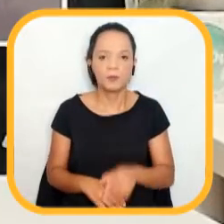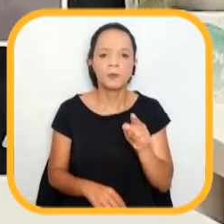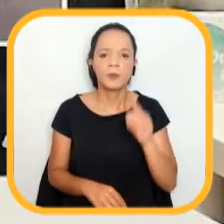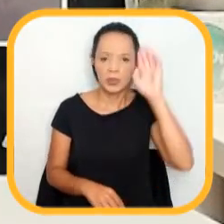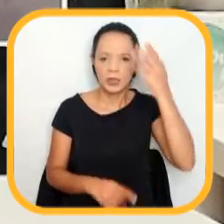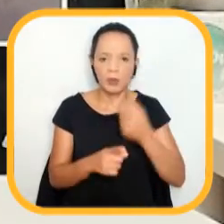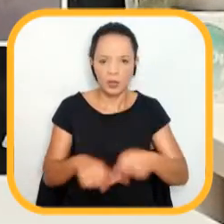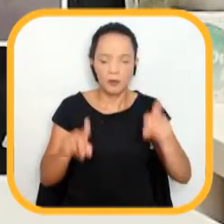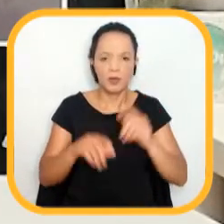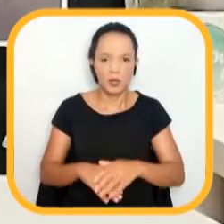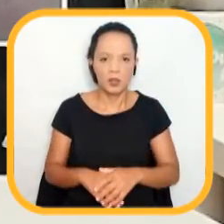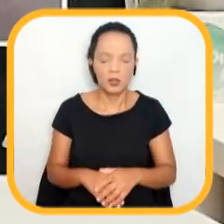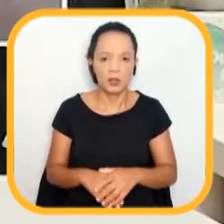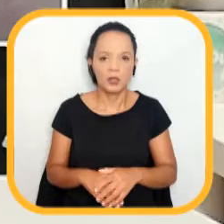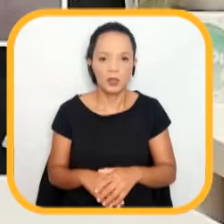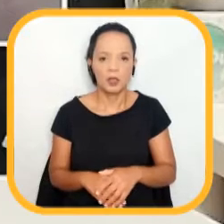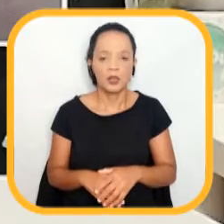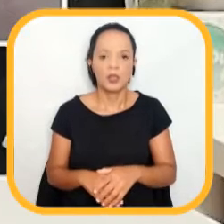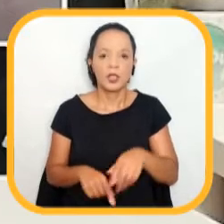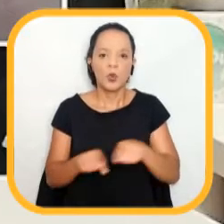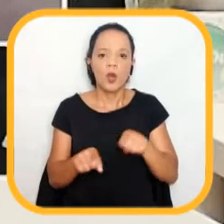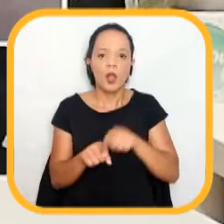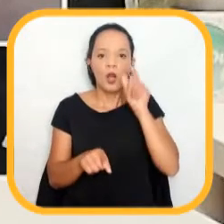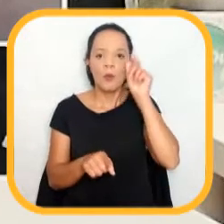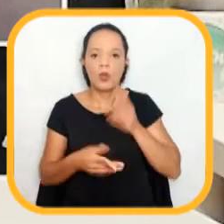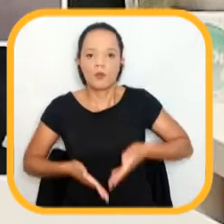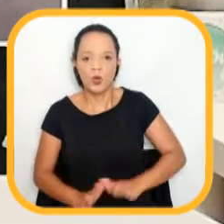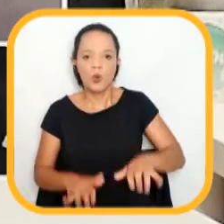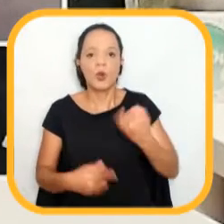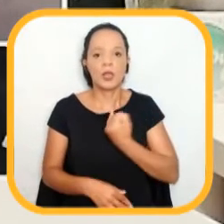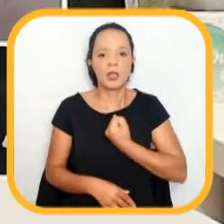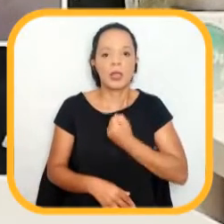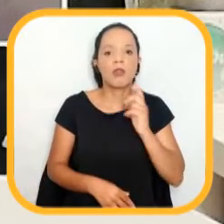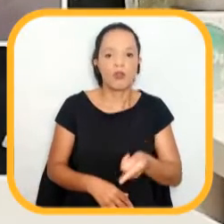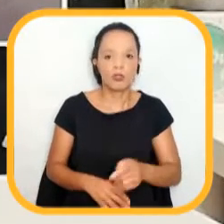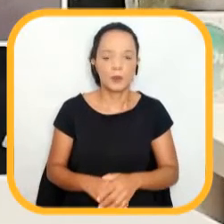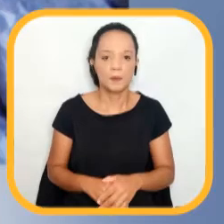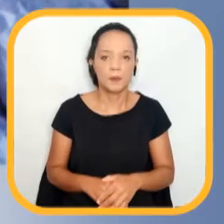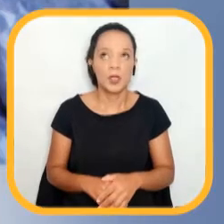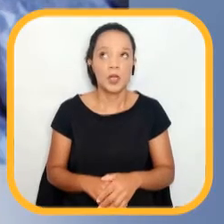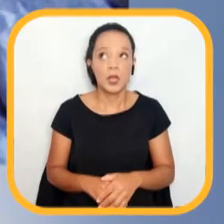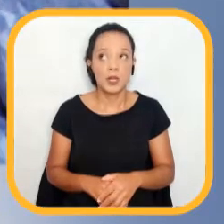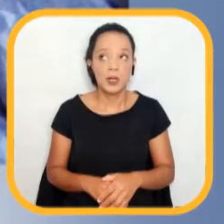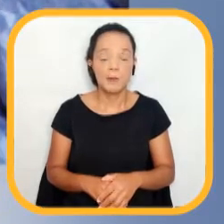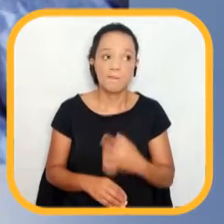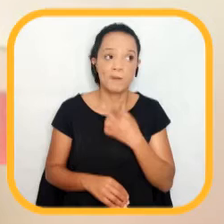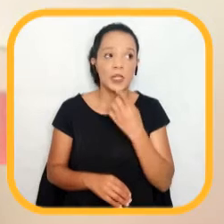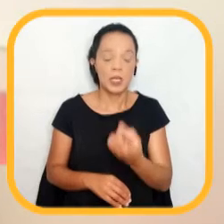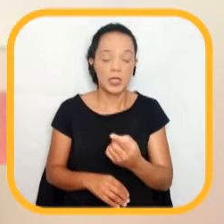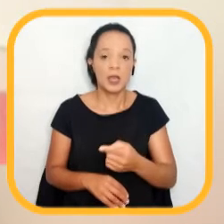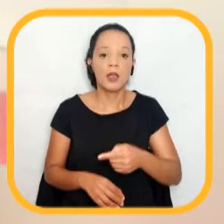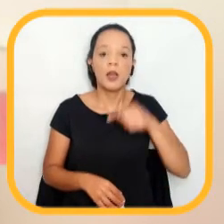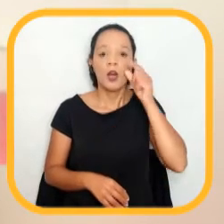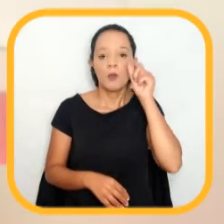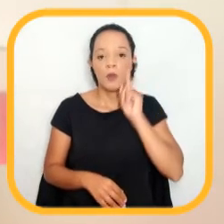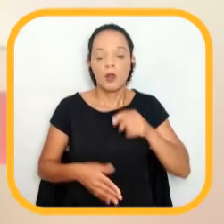usamos. E tu, sabes qual é a diferença entre sexo biológico e identidade de género? Eu